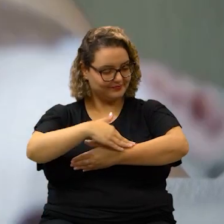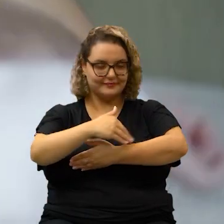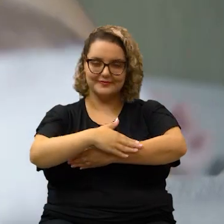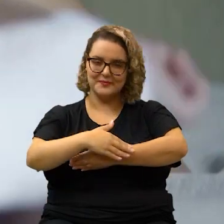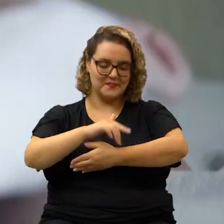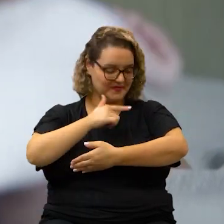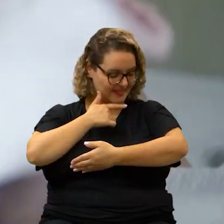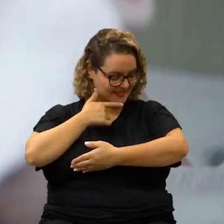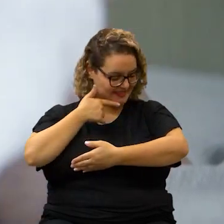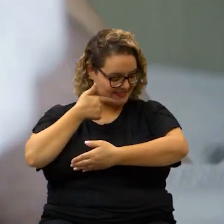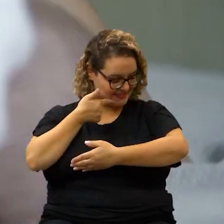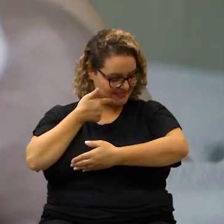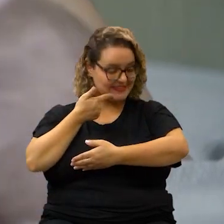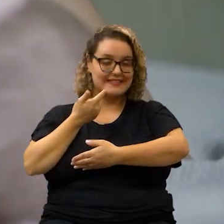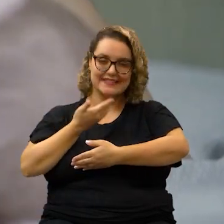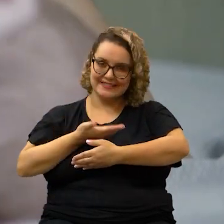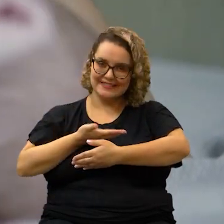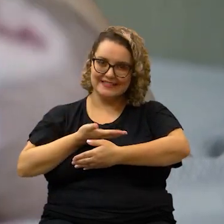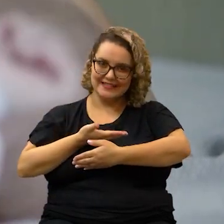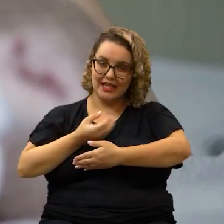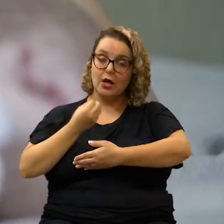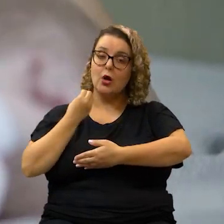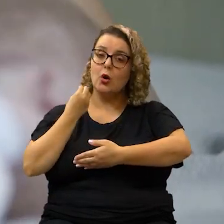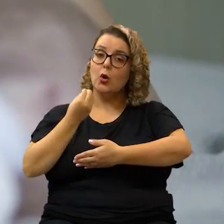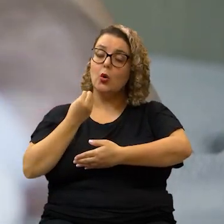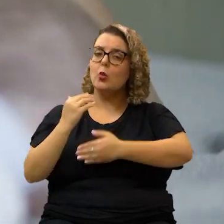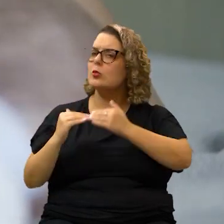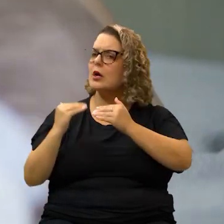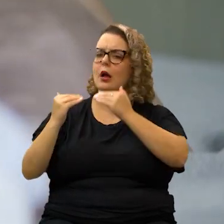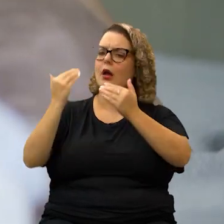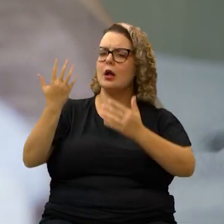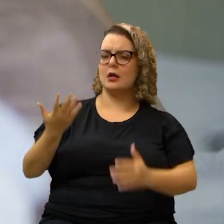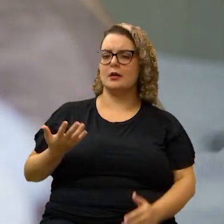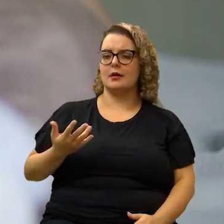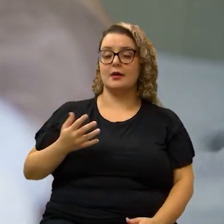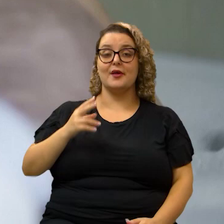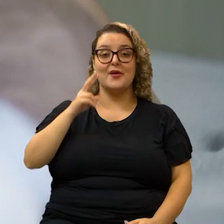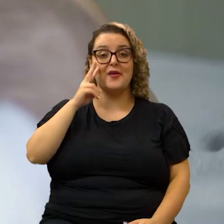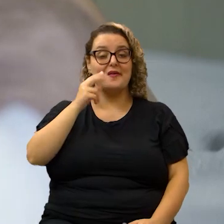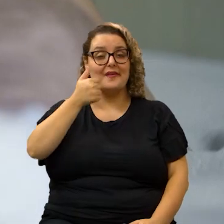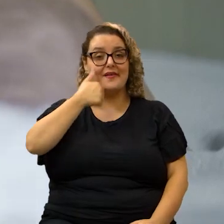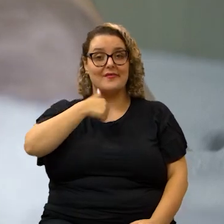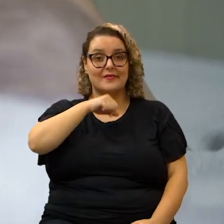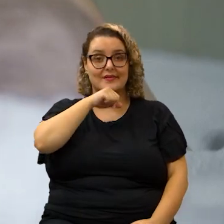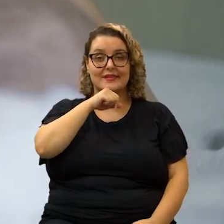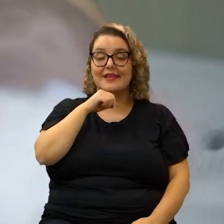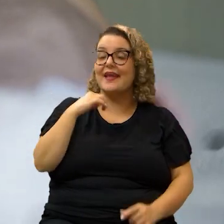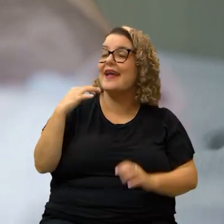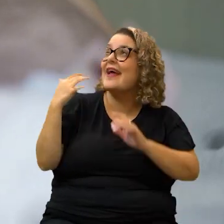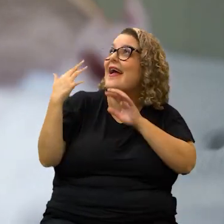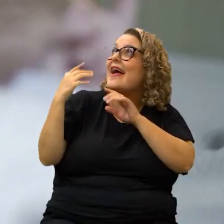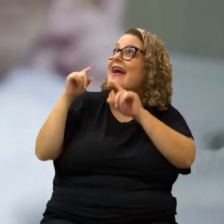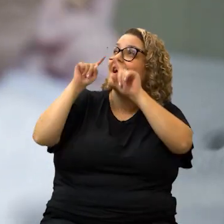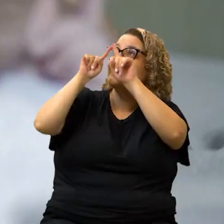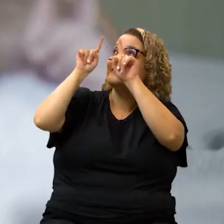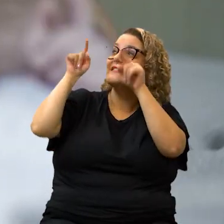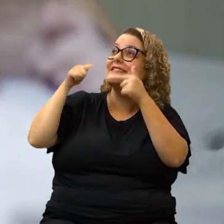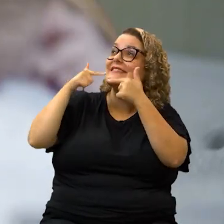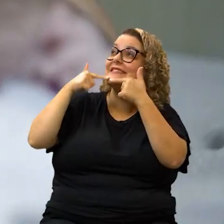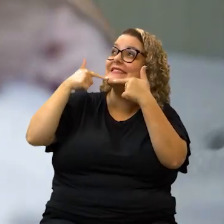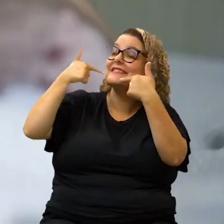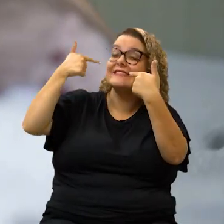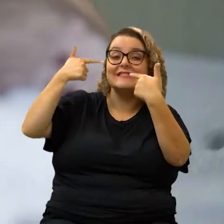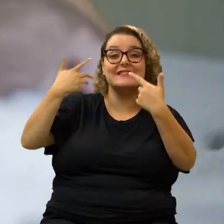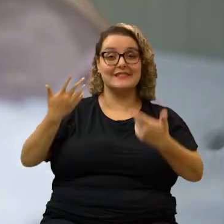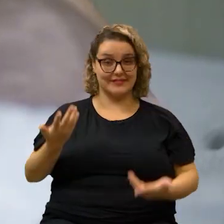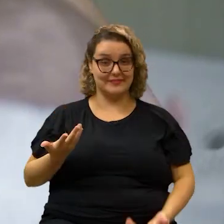uma mãe que tem uma face feliz, uma face de acolhimento, e como ela se